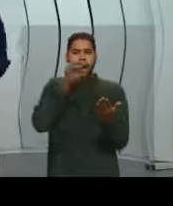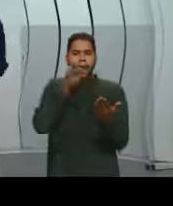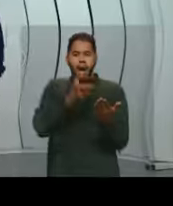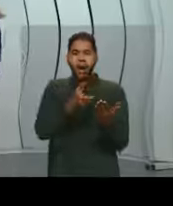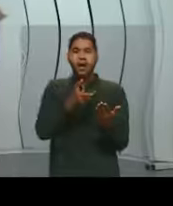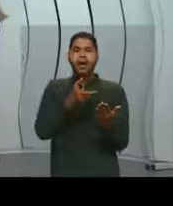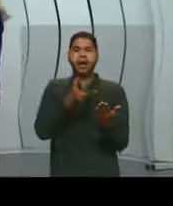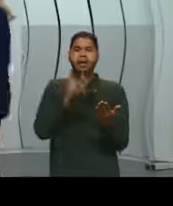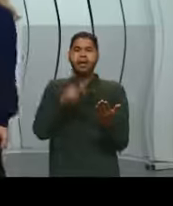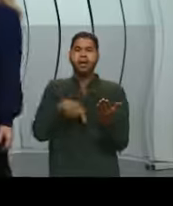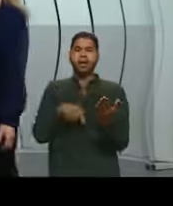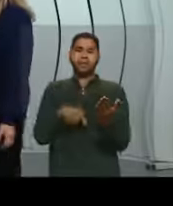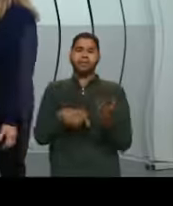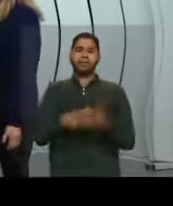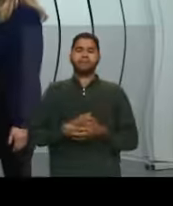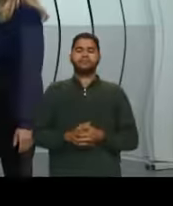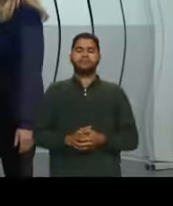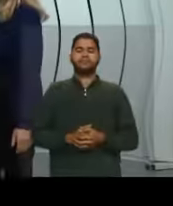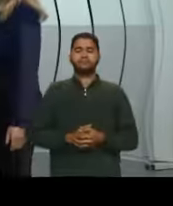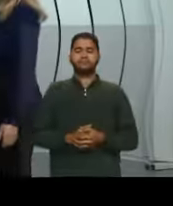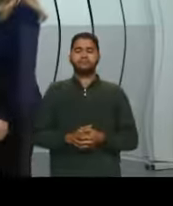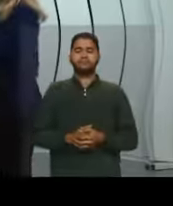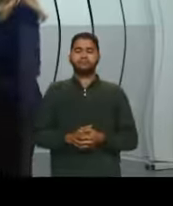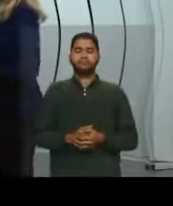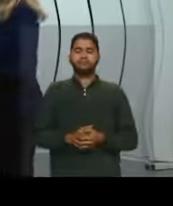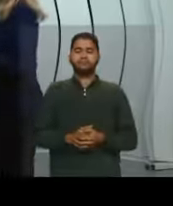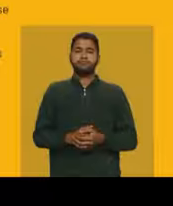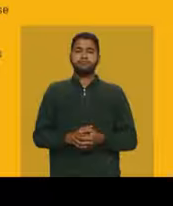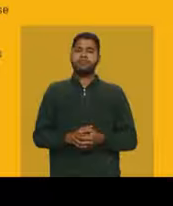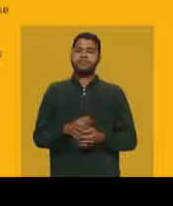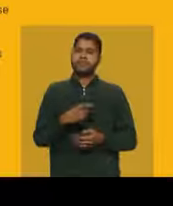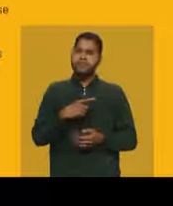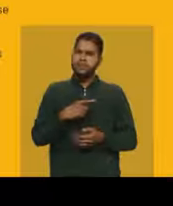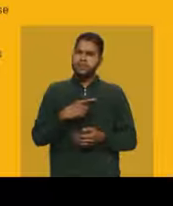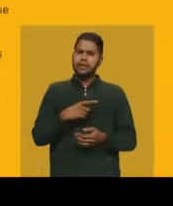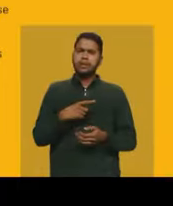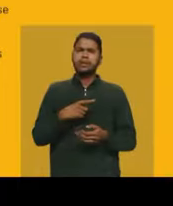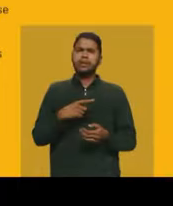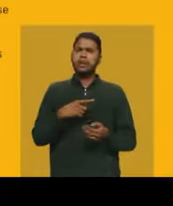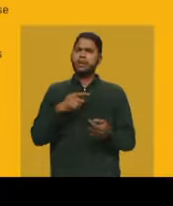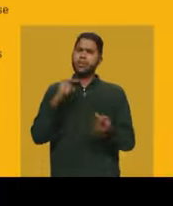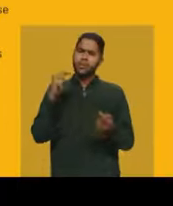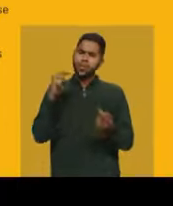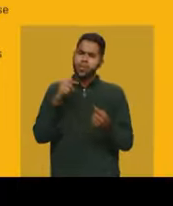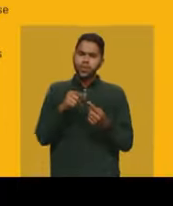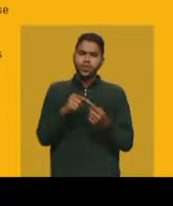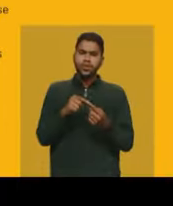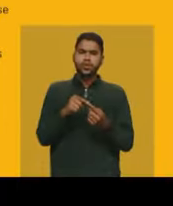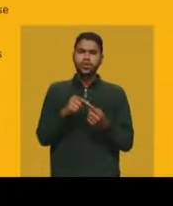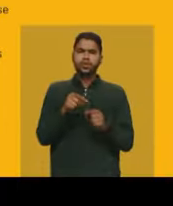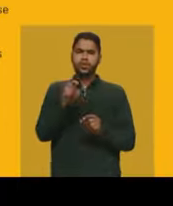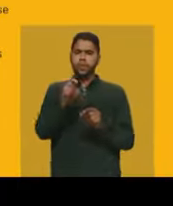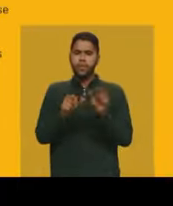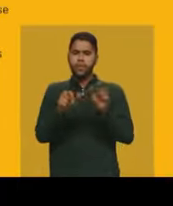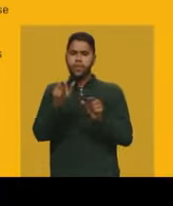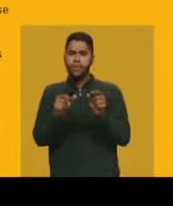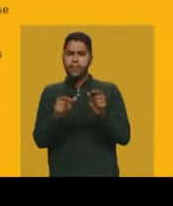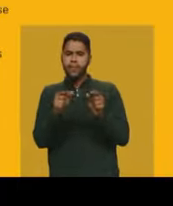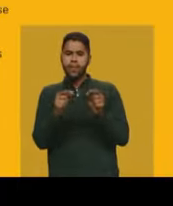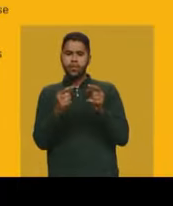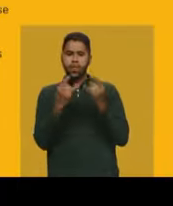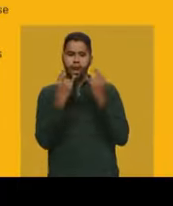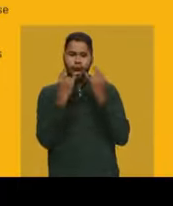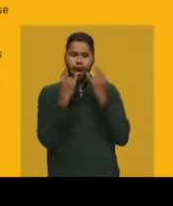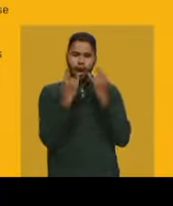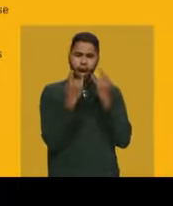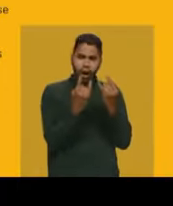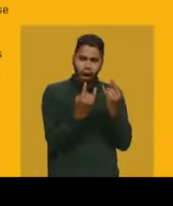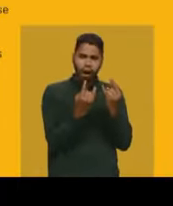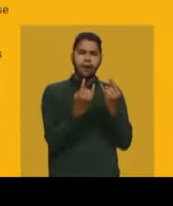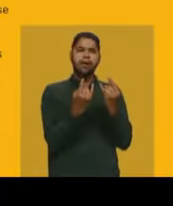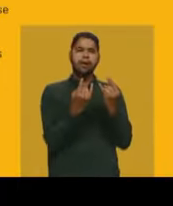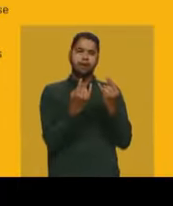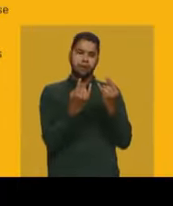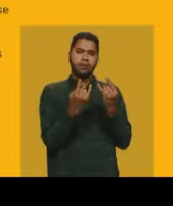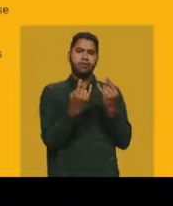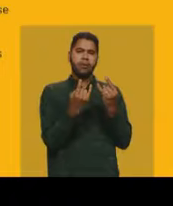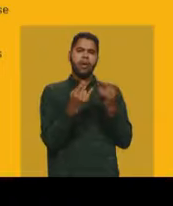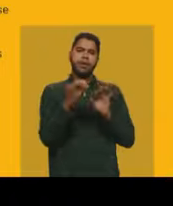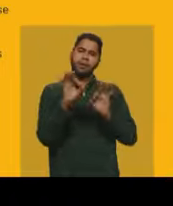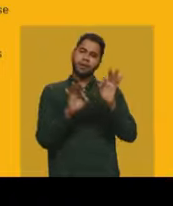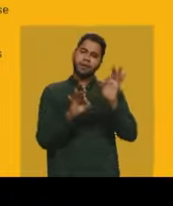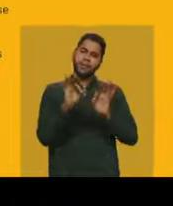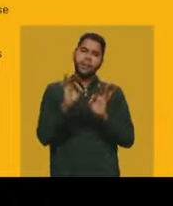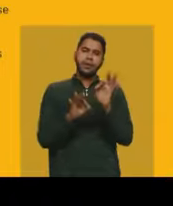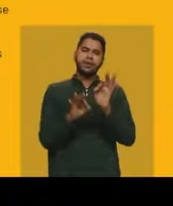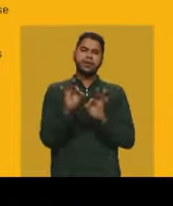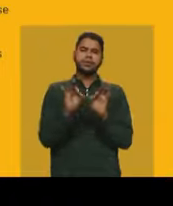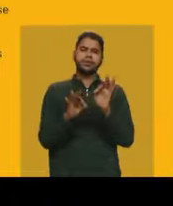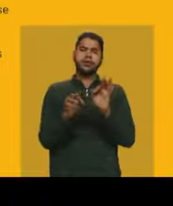vitrine, ok? Então, ela tem essa função, né, de chamar a atenção. Então, tudo é planejado para criar